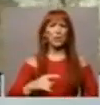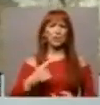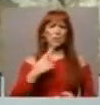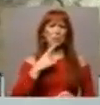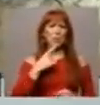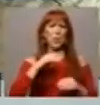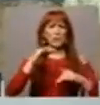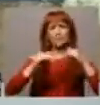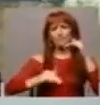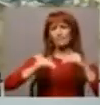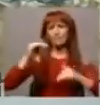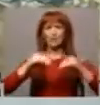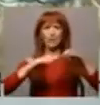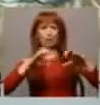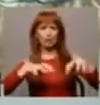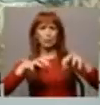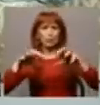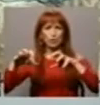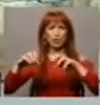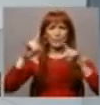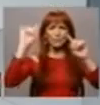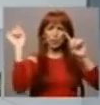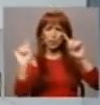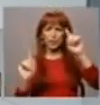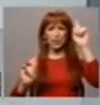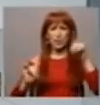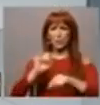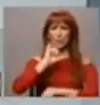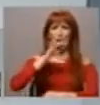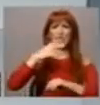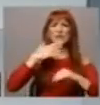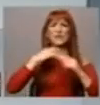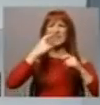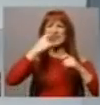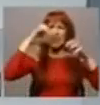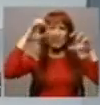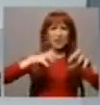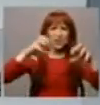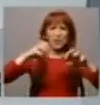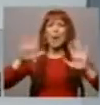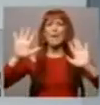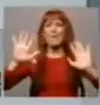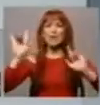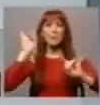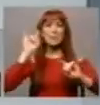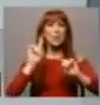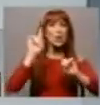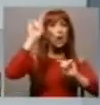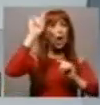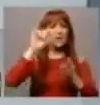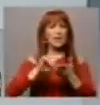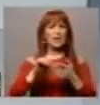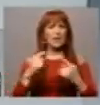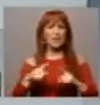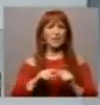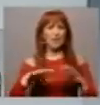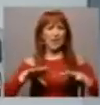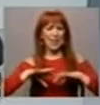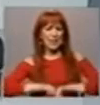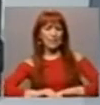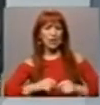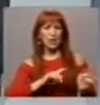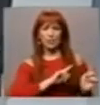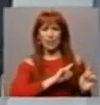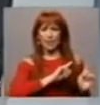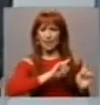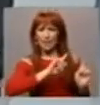bastante instabilidade, aguaceiros, trovoada, possibilidade de queda de granizo, mas sobretudo nas regiões de norte e centro, temos esta depressão que se